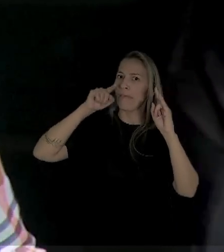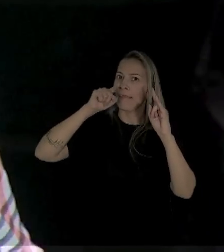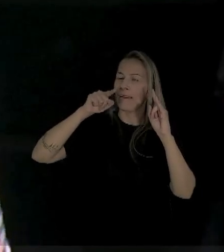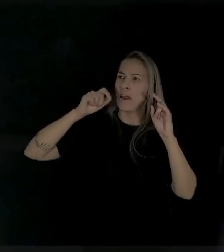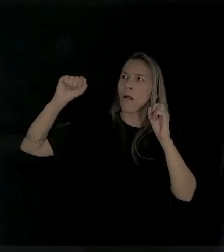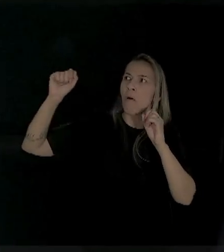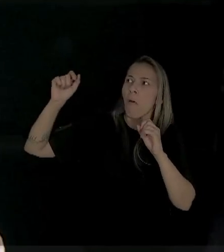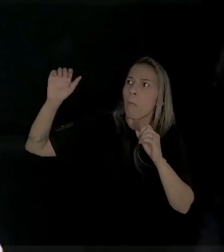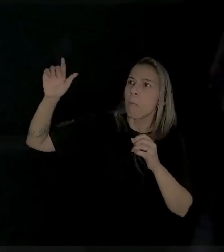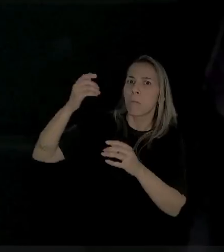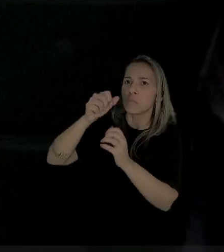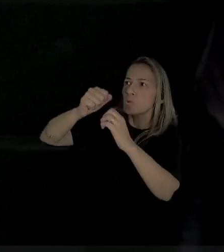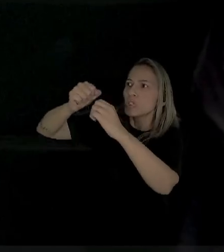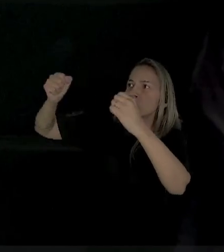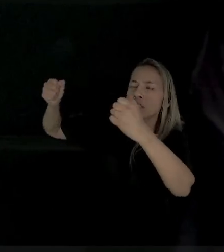a janela.